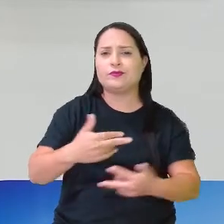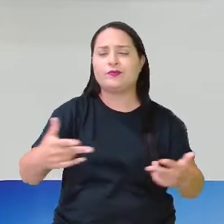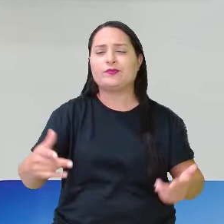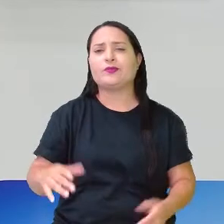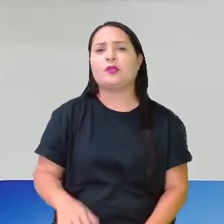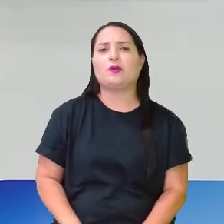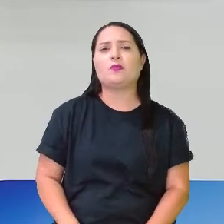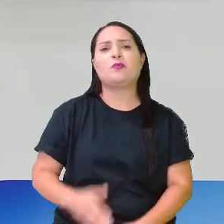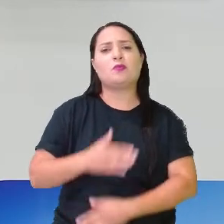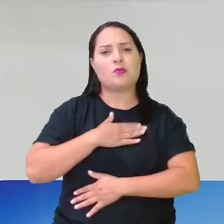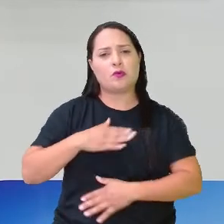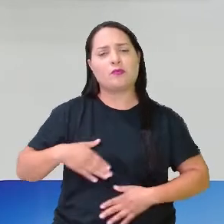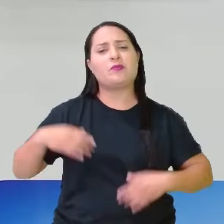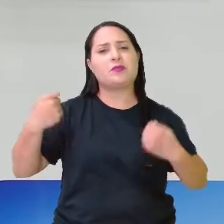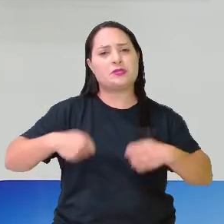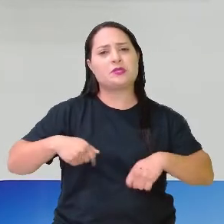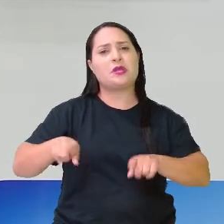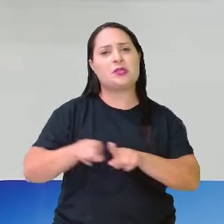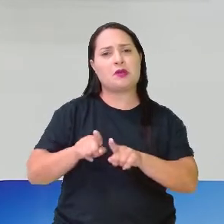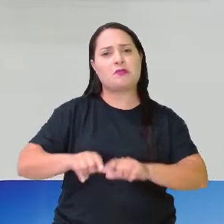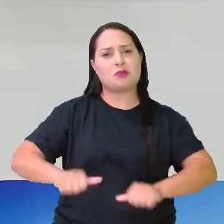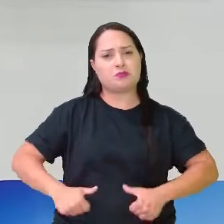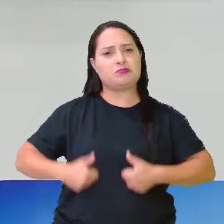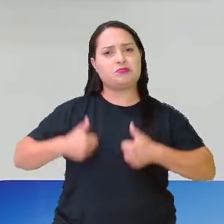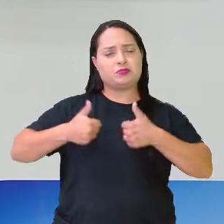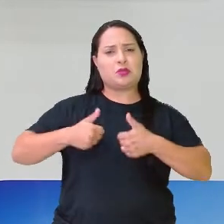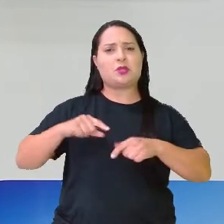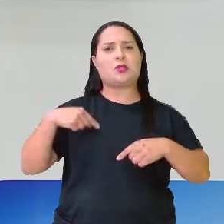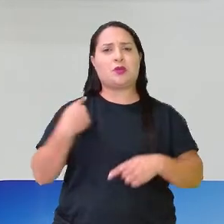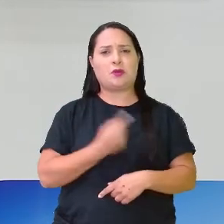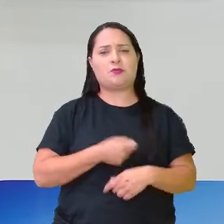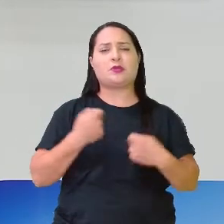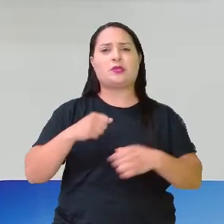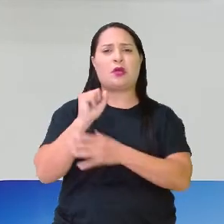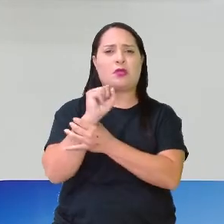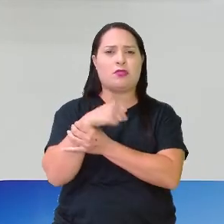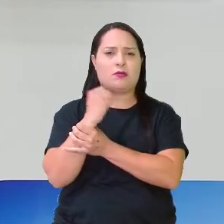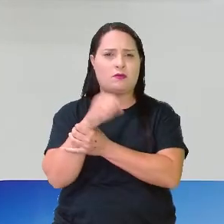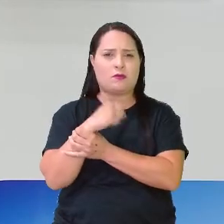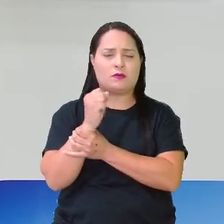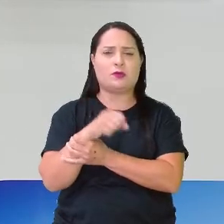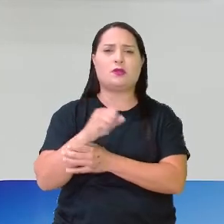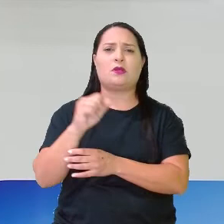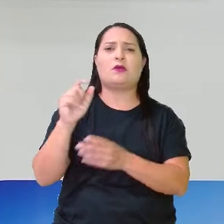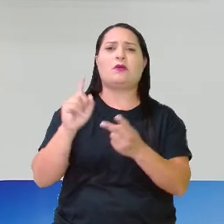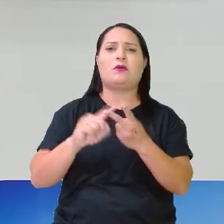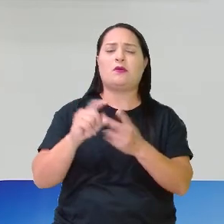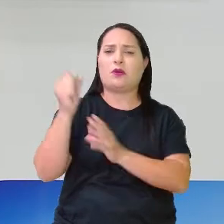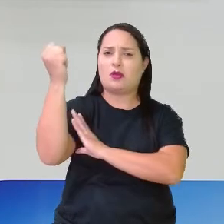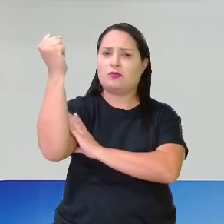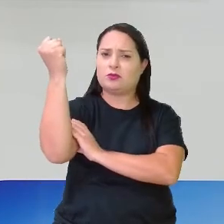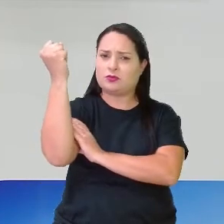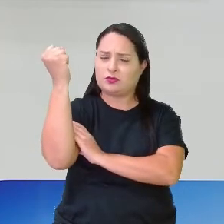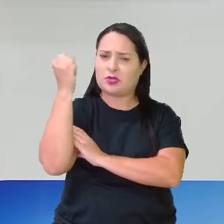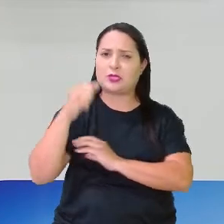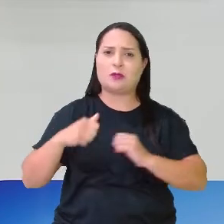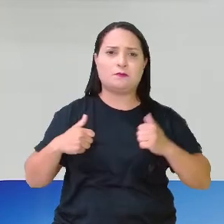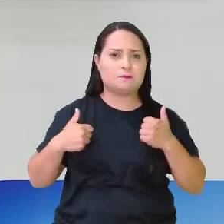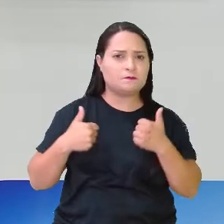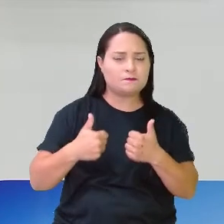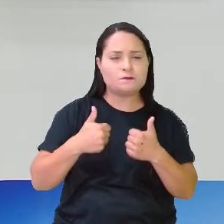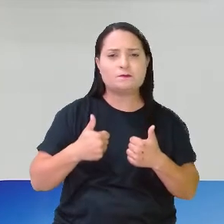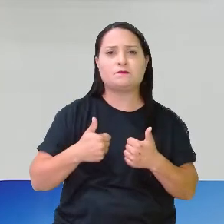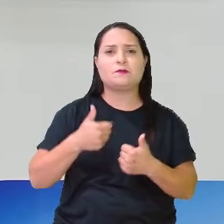bom funcionamento. A gente precisa que as nossas articulações funcionem bem, a nossa musculatura esteja forte para aguentar,